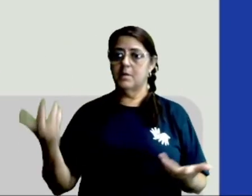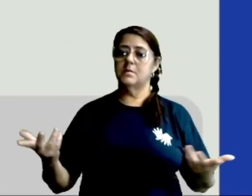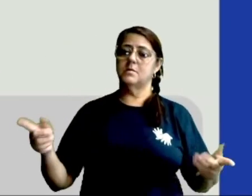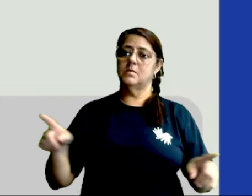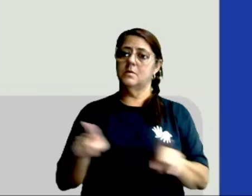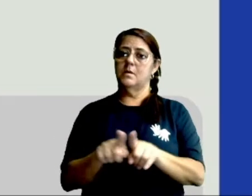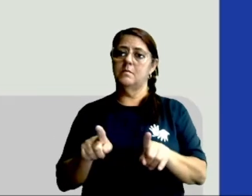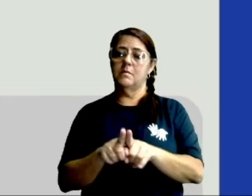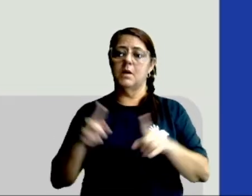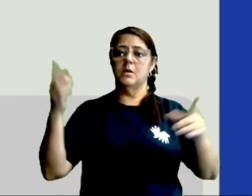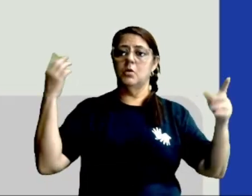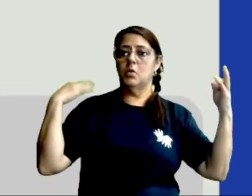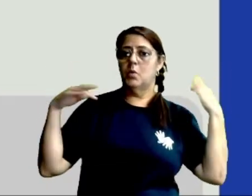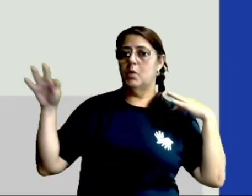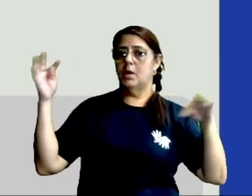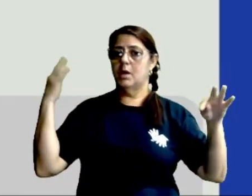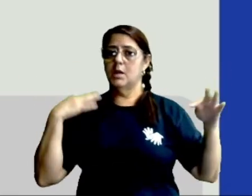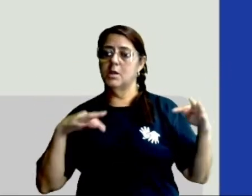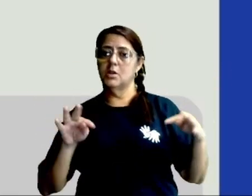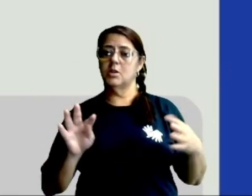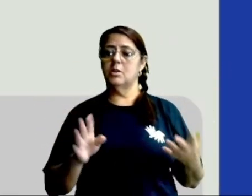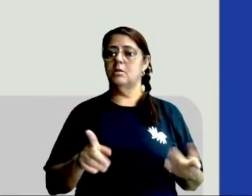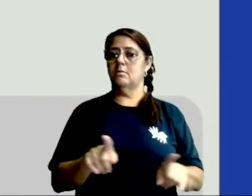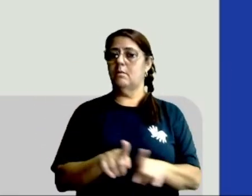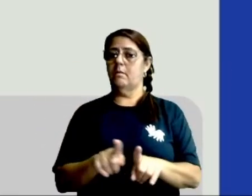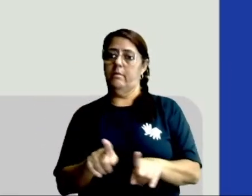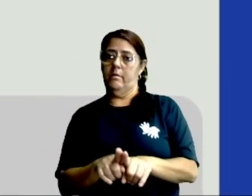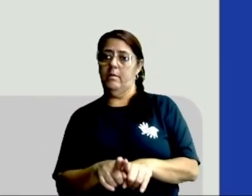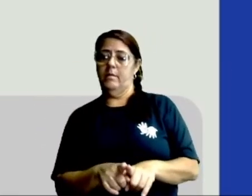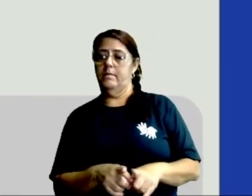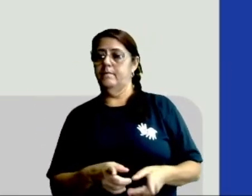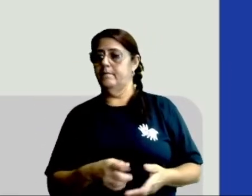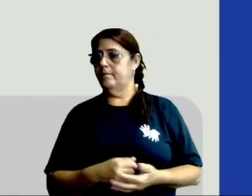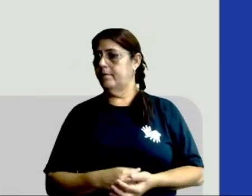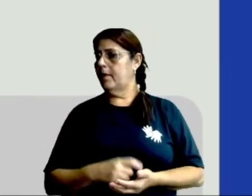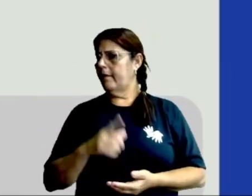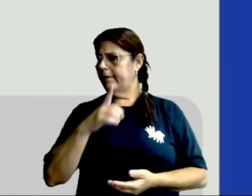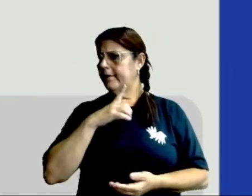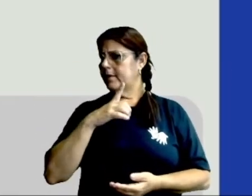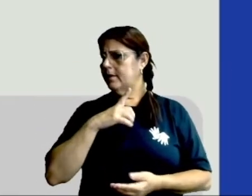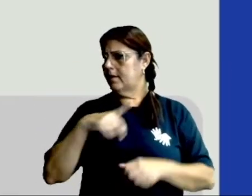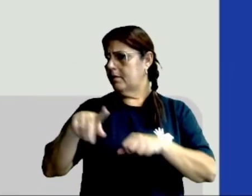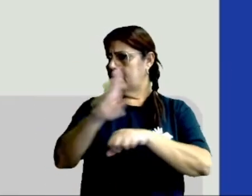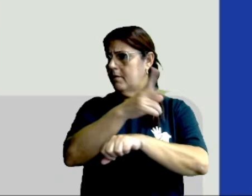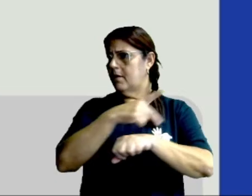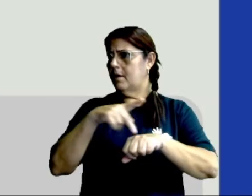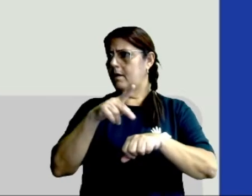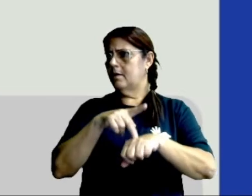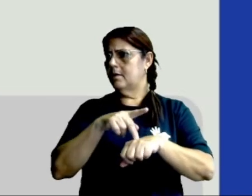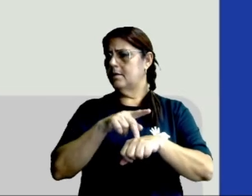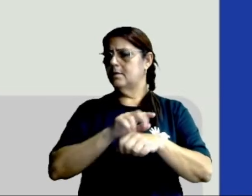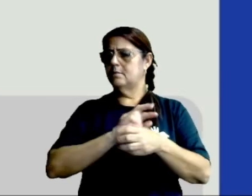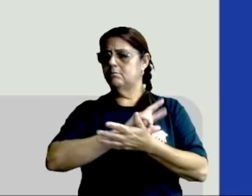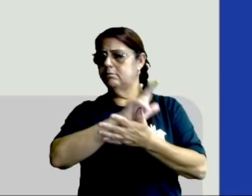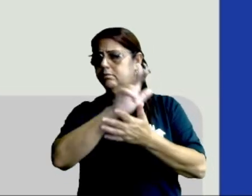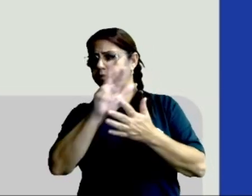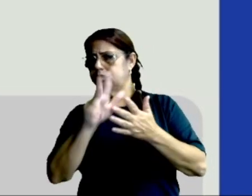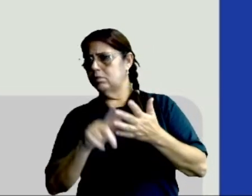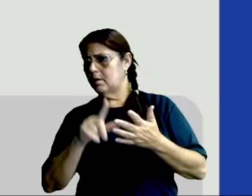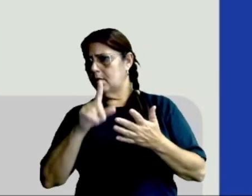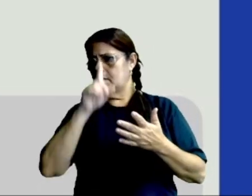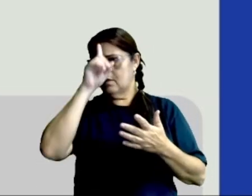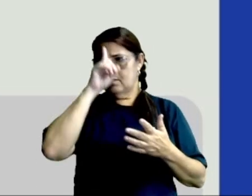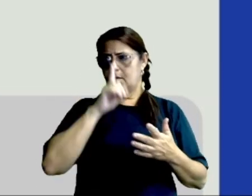né, de turistas também. Então entre esses blocos, né? E tem aqui os países em amarelo, que são países com